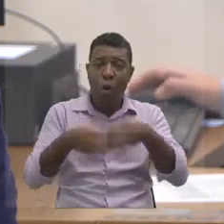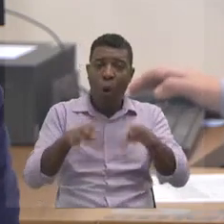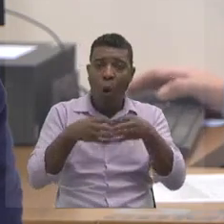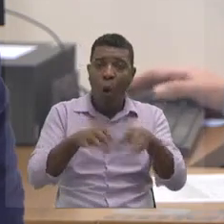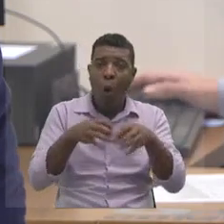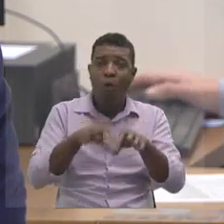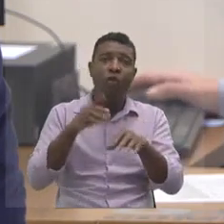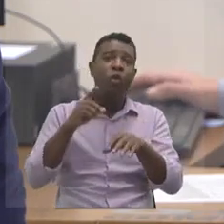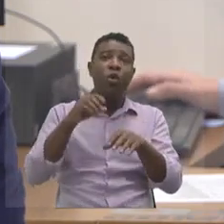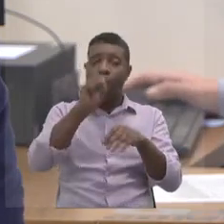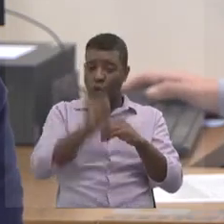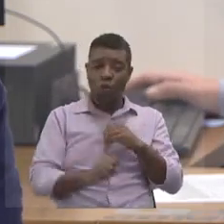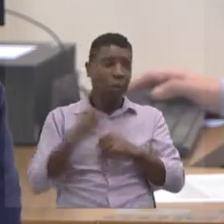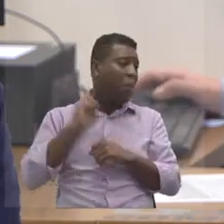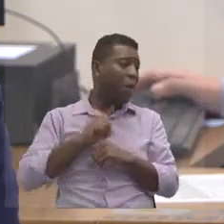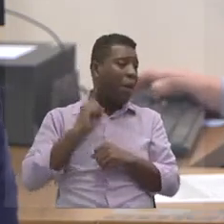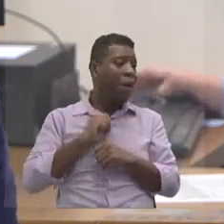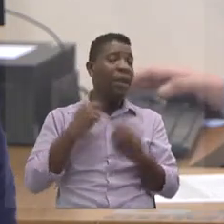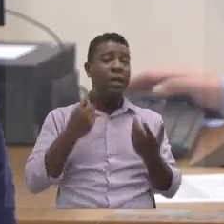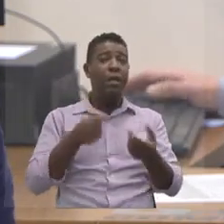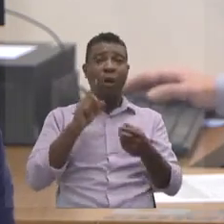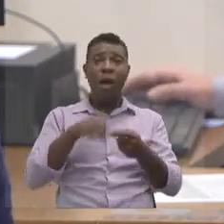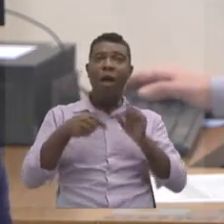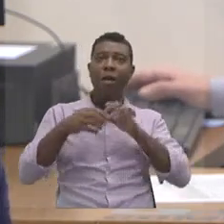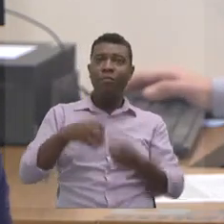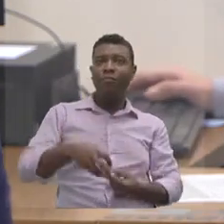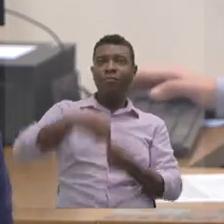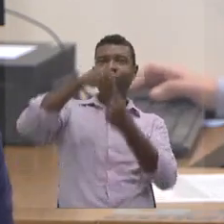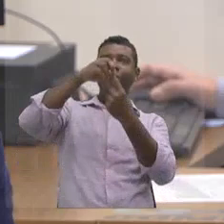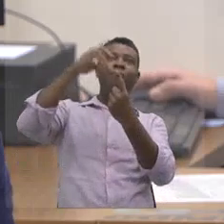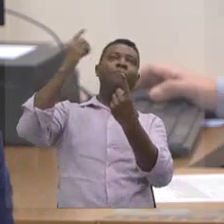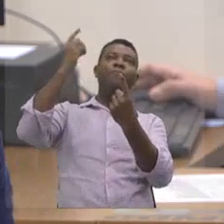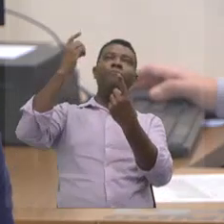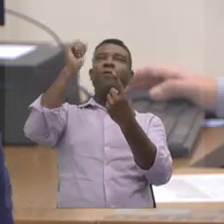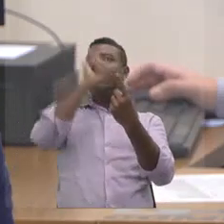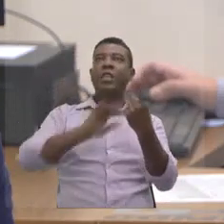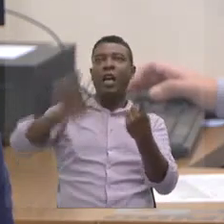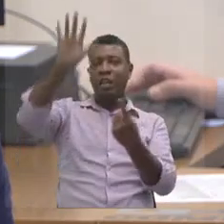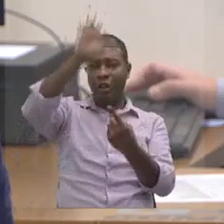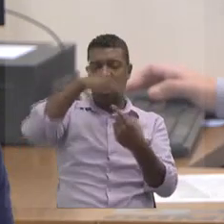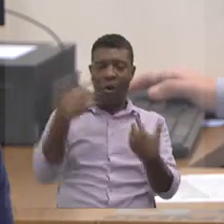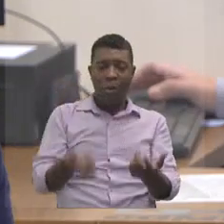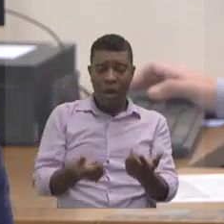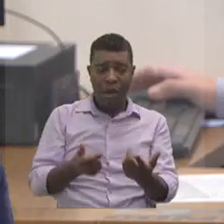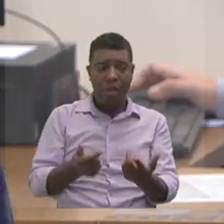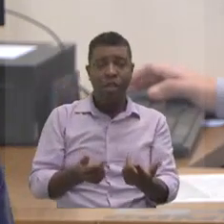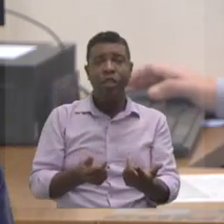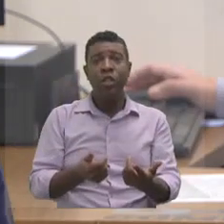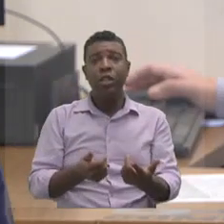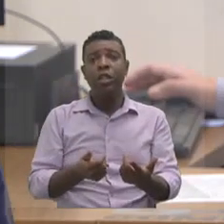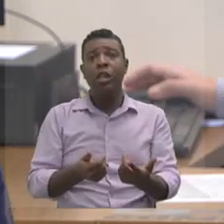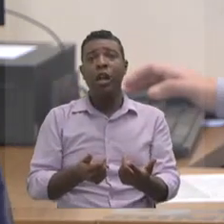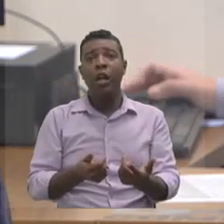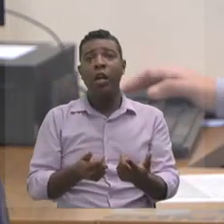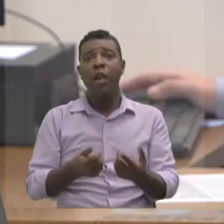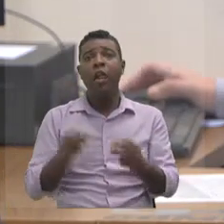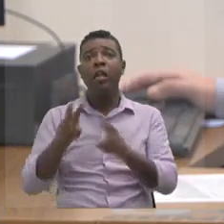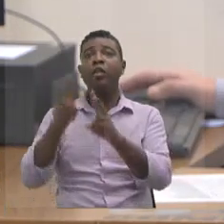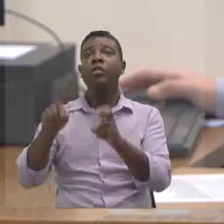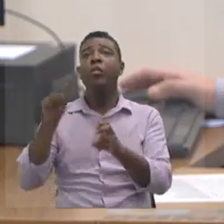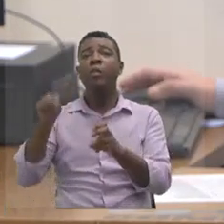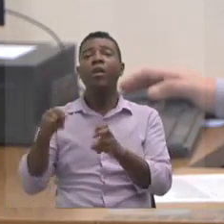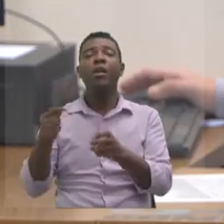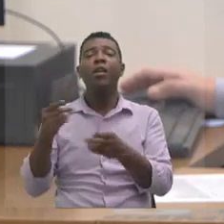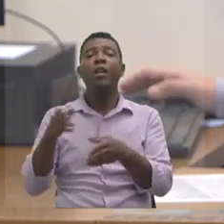destaca nacionalmente e também perguntar o Rodrigo sobre a Estrada de Santa Cruz dos